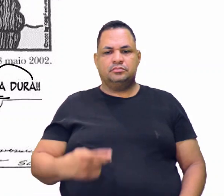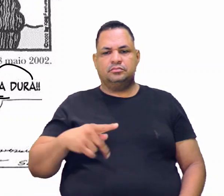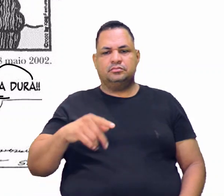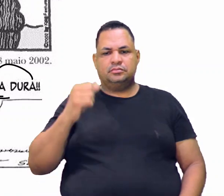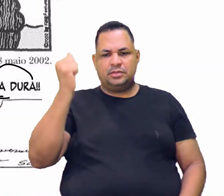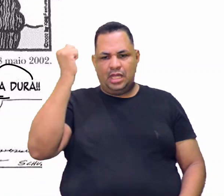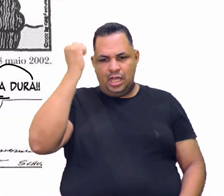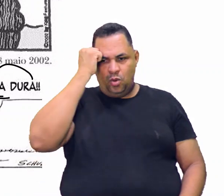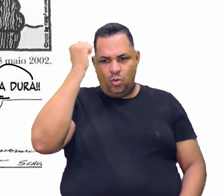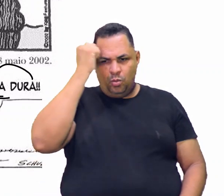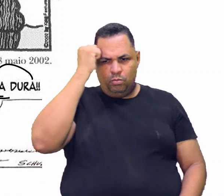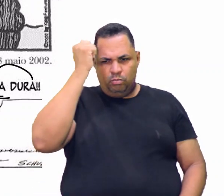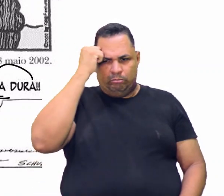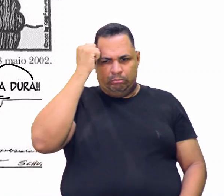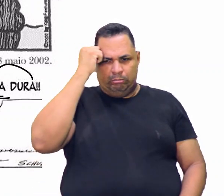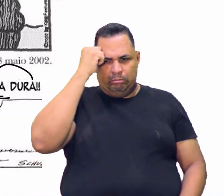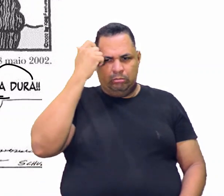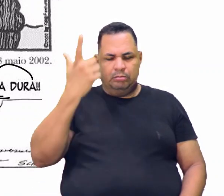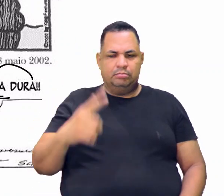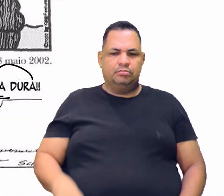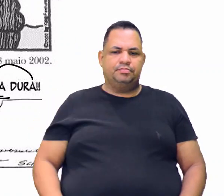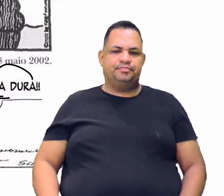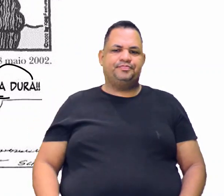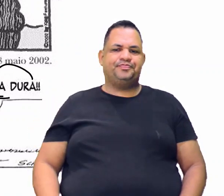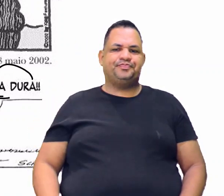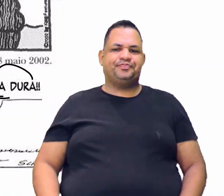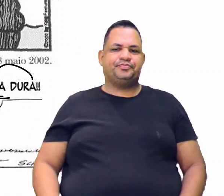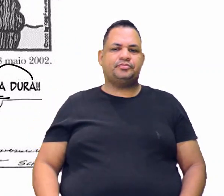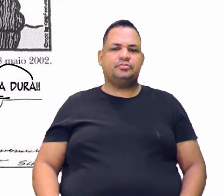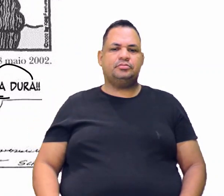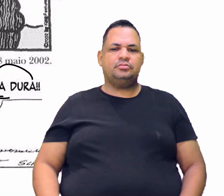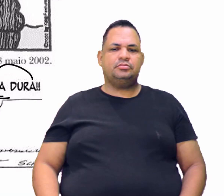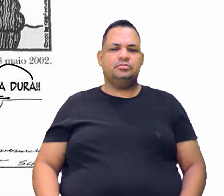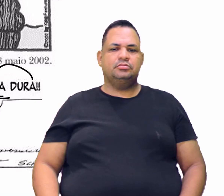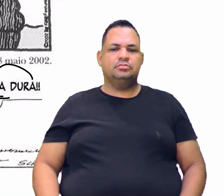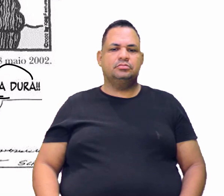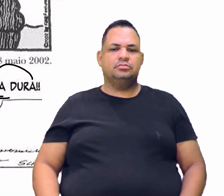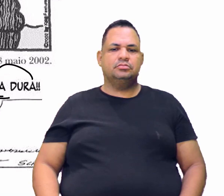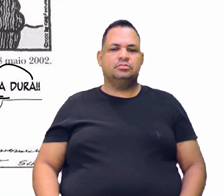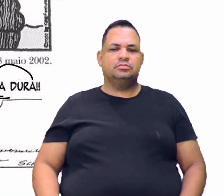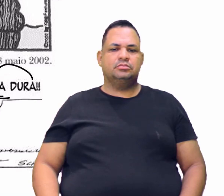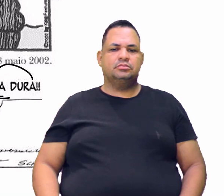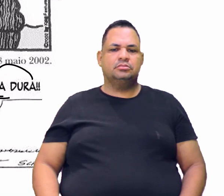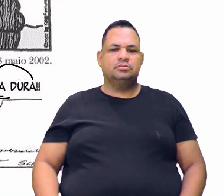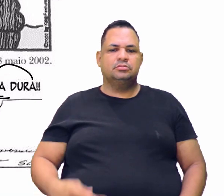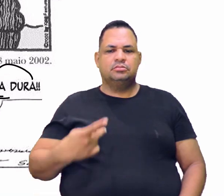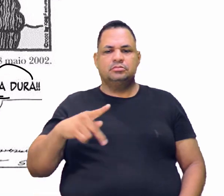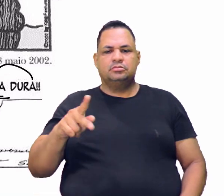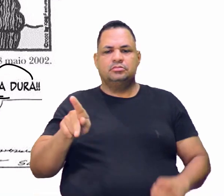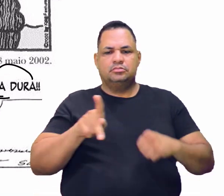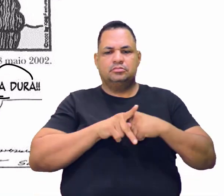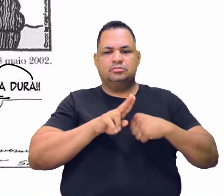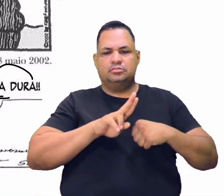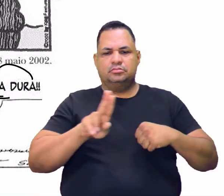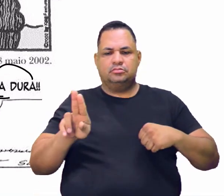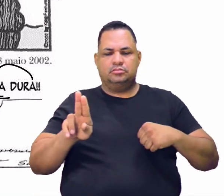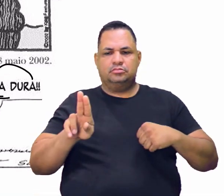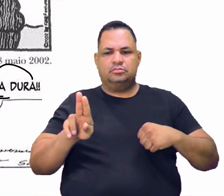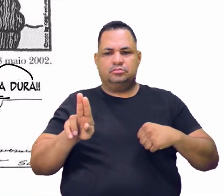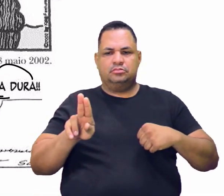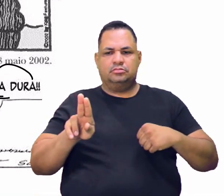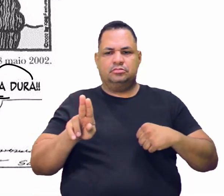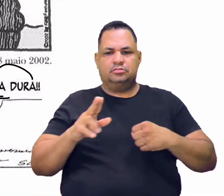Sua cabeça dura. Sua cabeça dura. Sua é pronome.